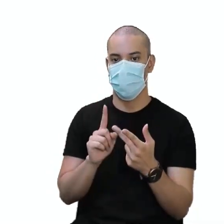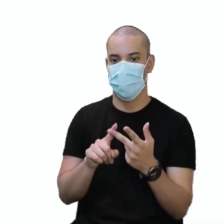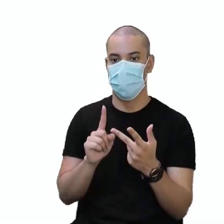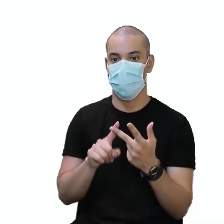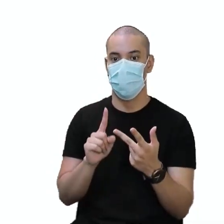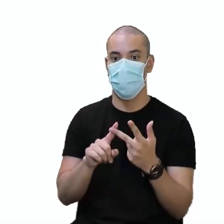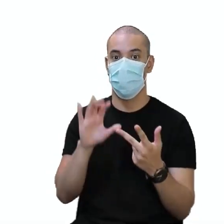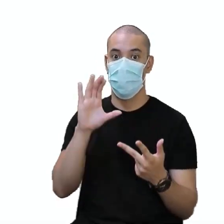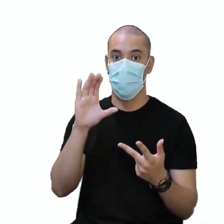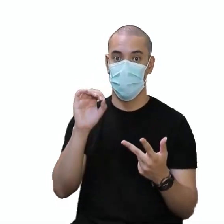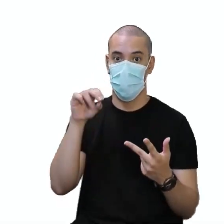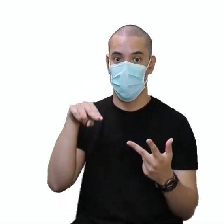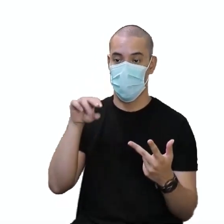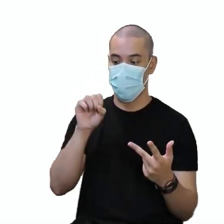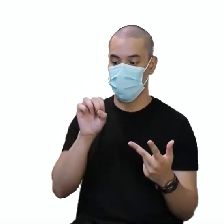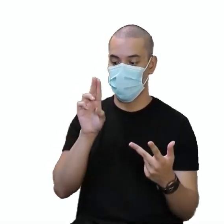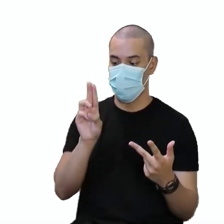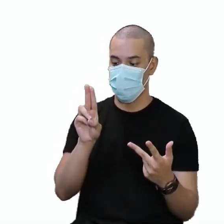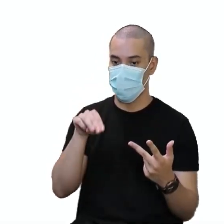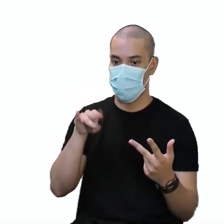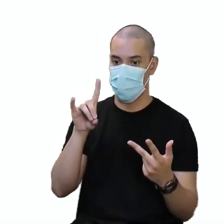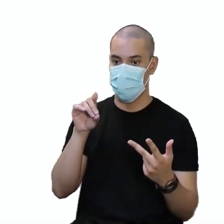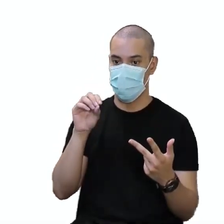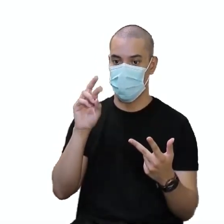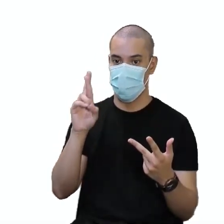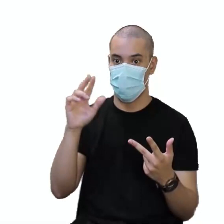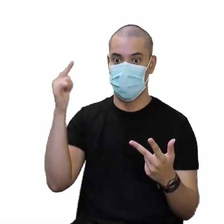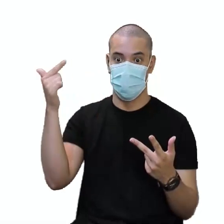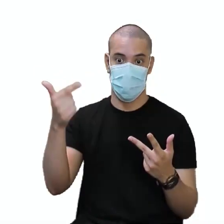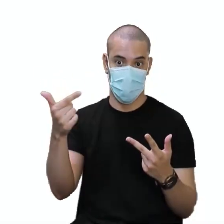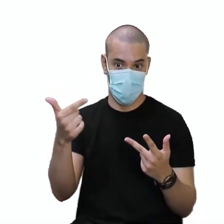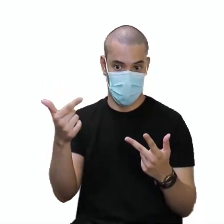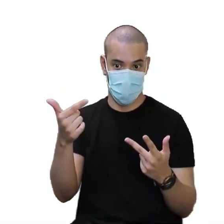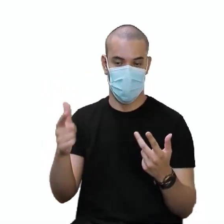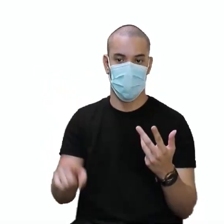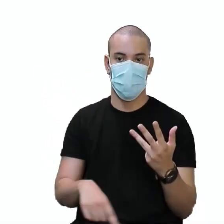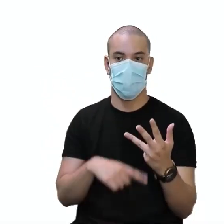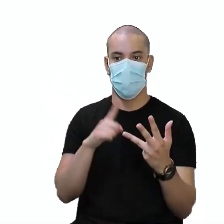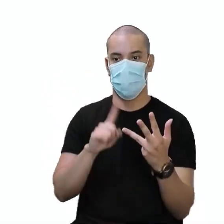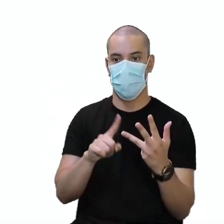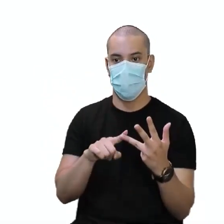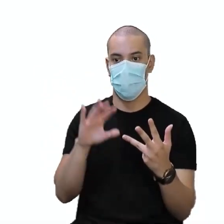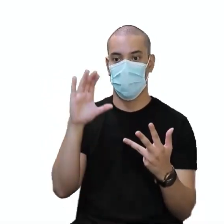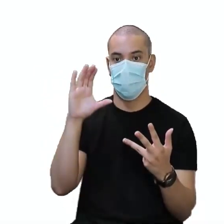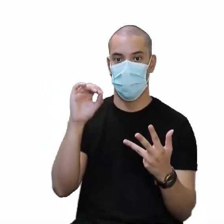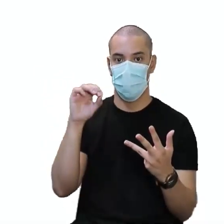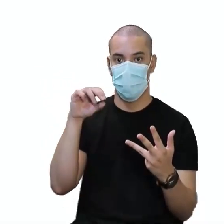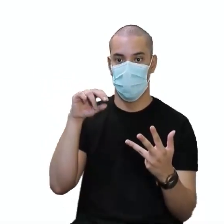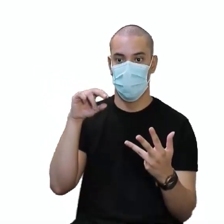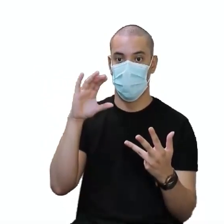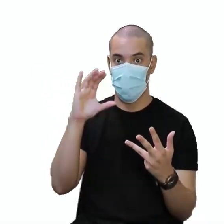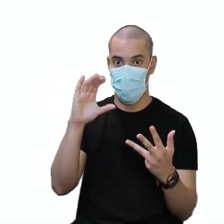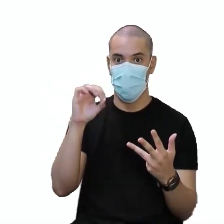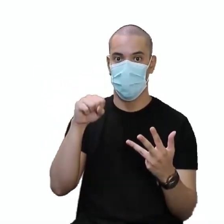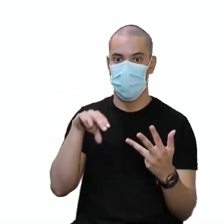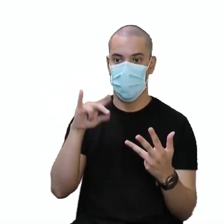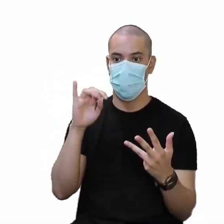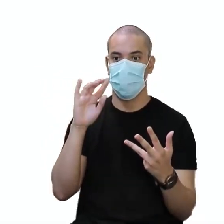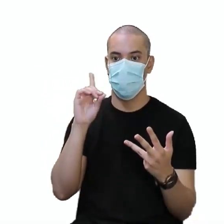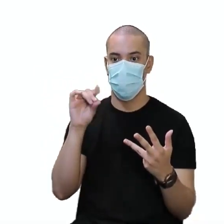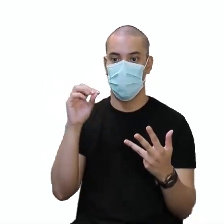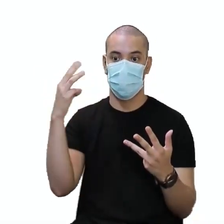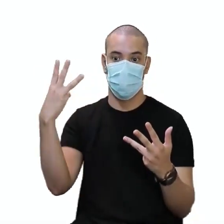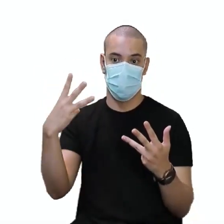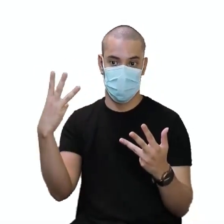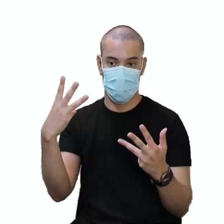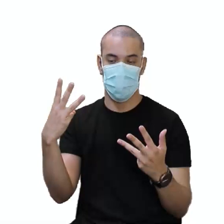o consumidor secundário, o consumidor terciário e eu